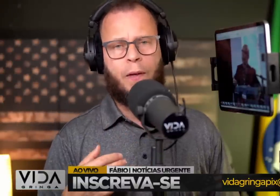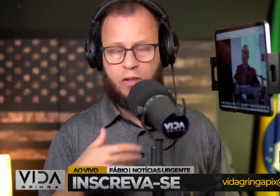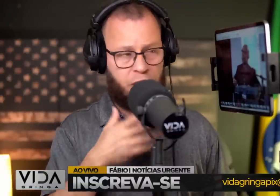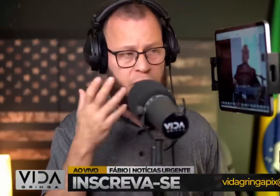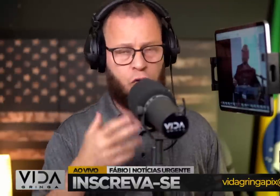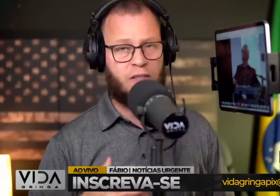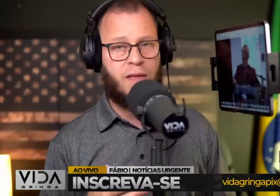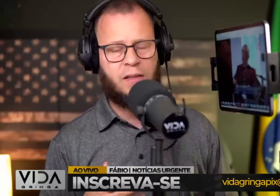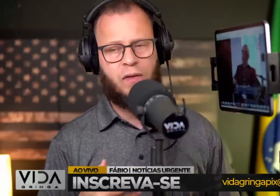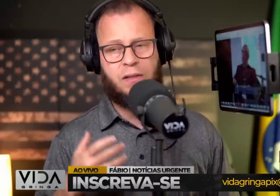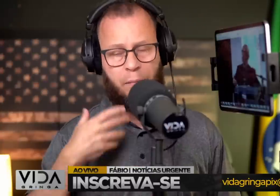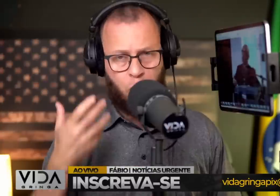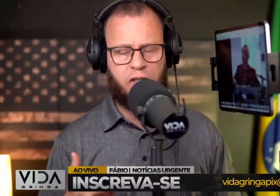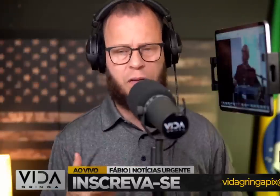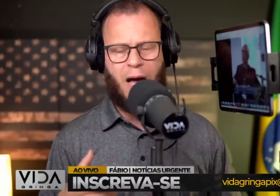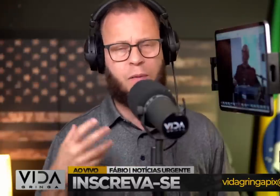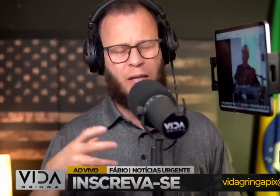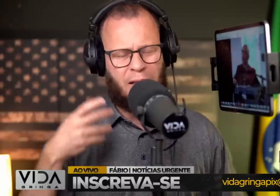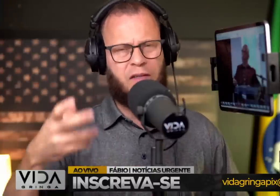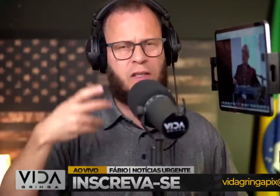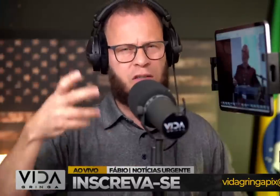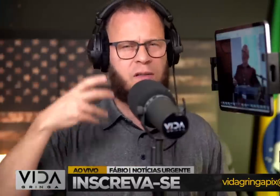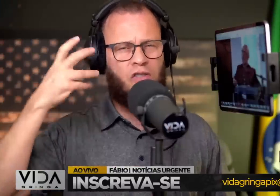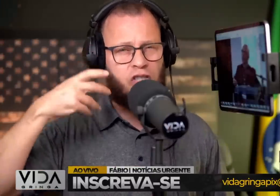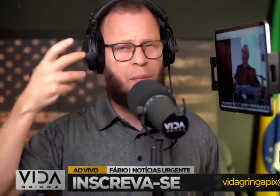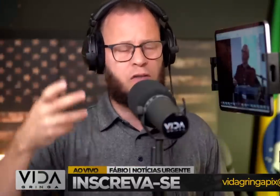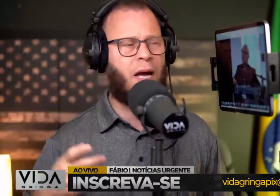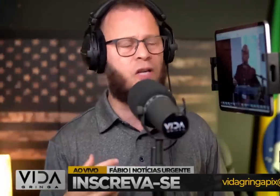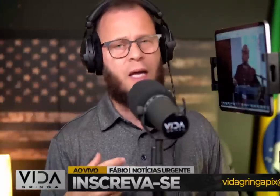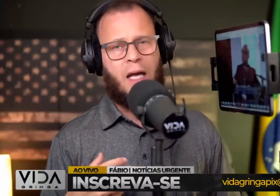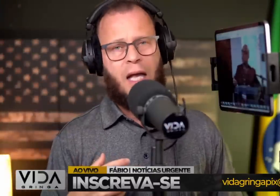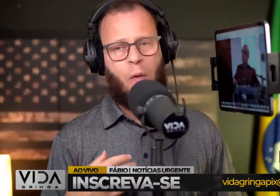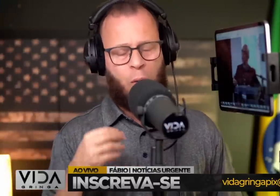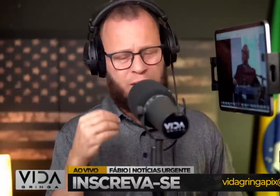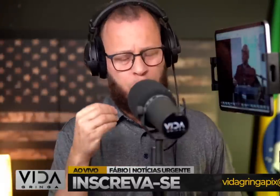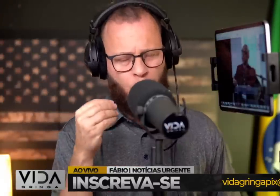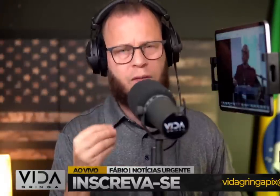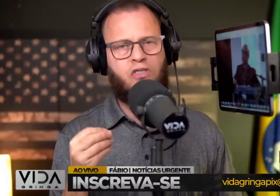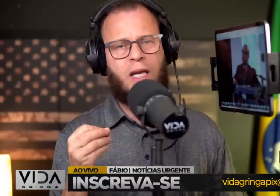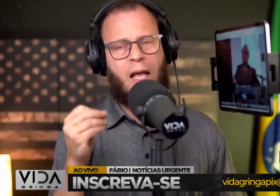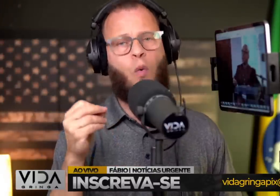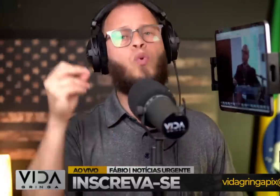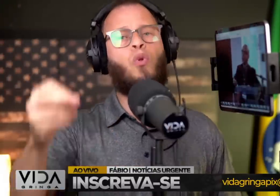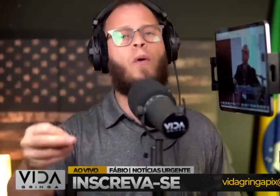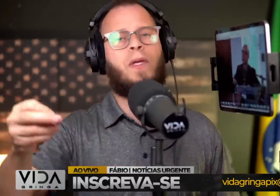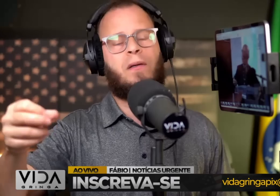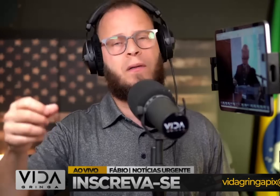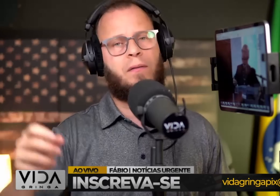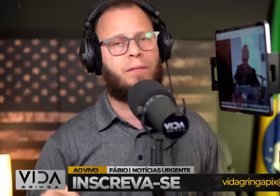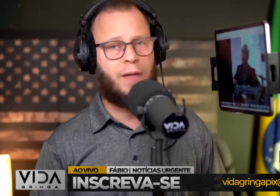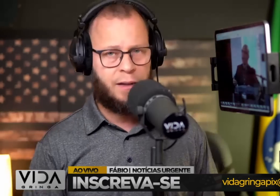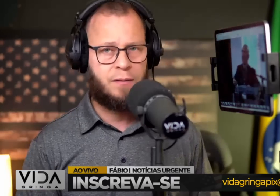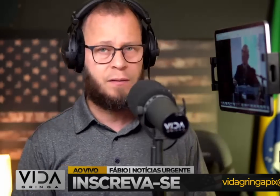eu já vi esse vídeo umas 10 vezes é bom a gente vir mais porque cada vez que a gente assiste a gente aprende mais é uma coisa importante é o nome